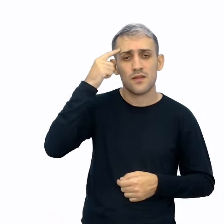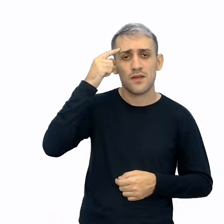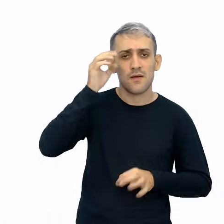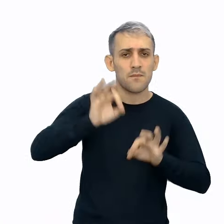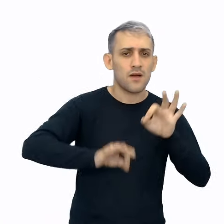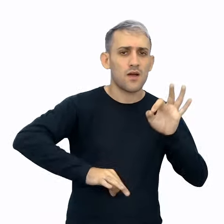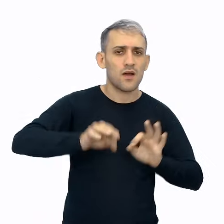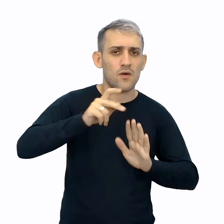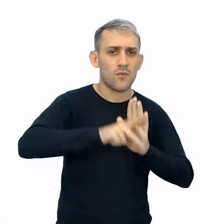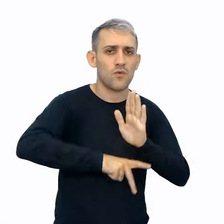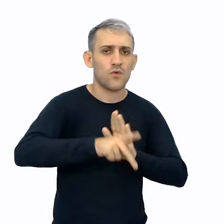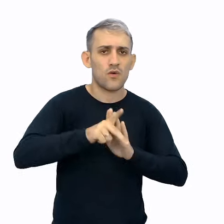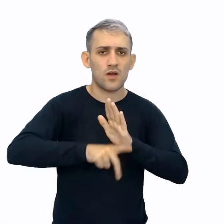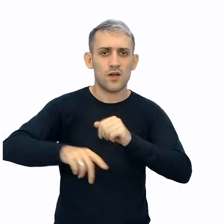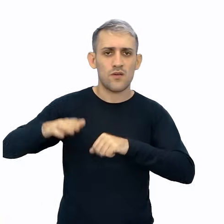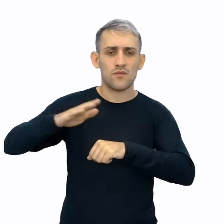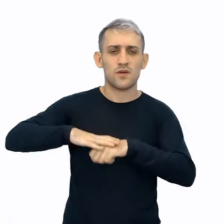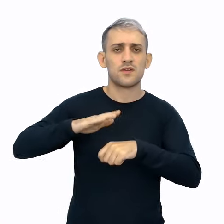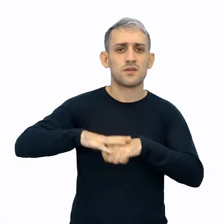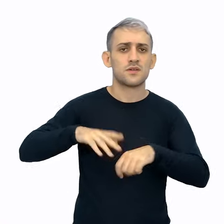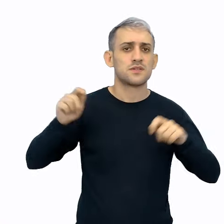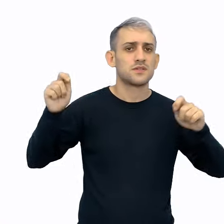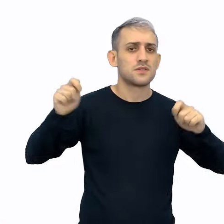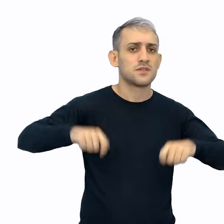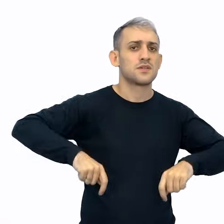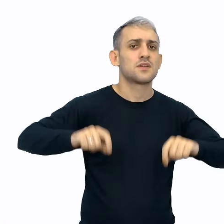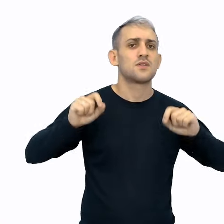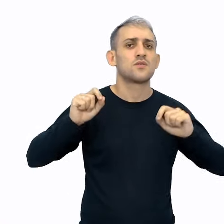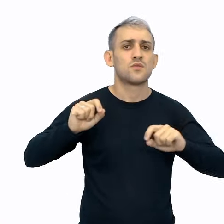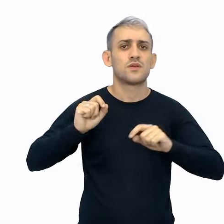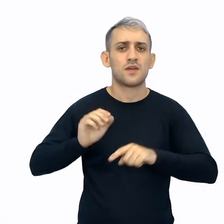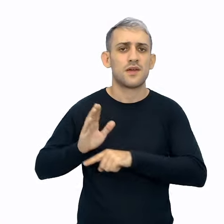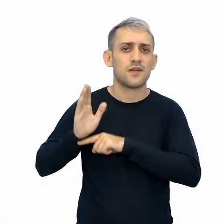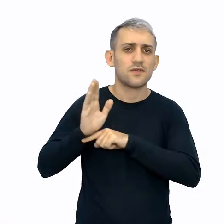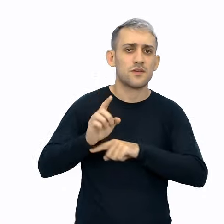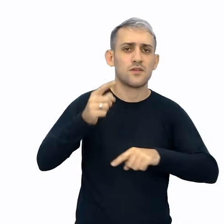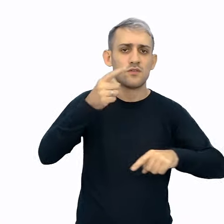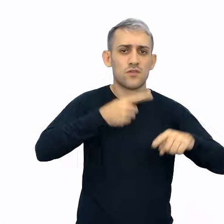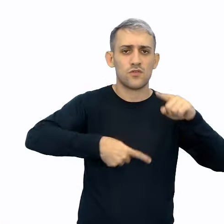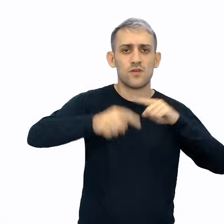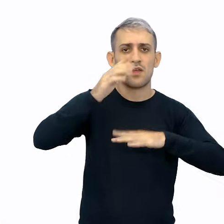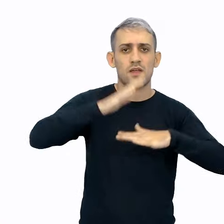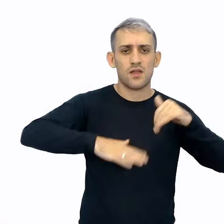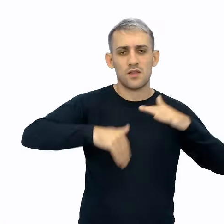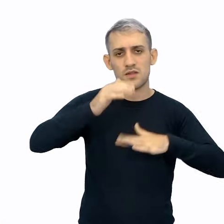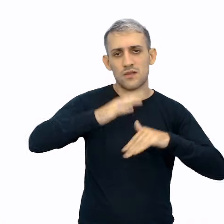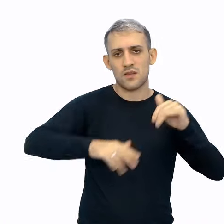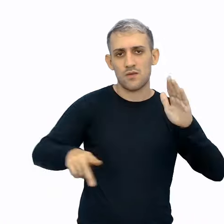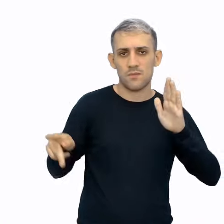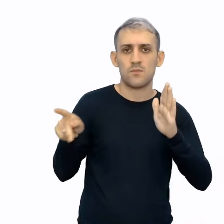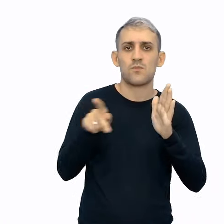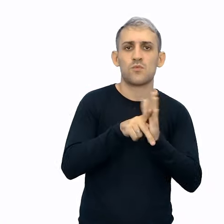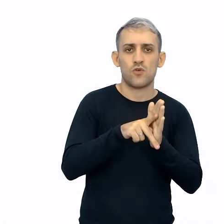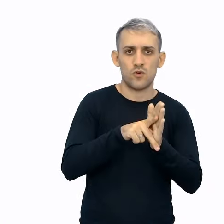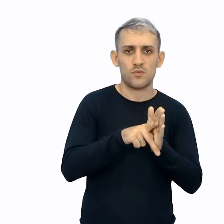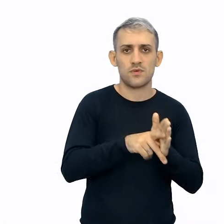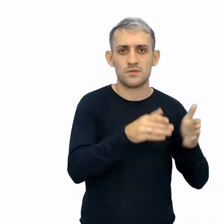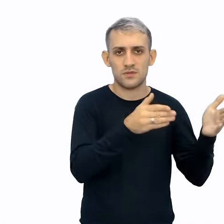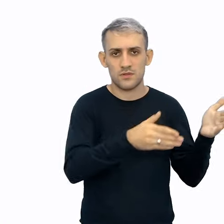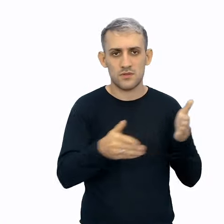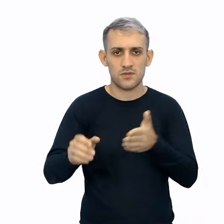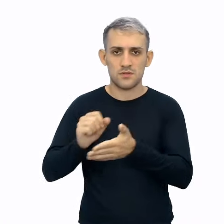de um plano de ação capaz de propiciar o desenvolvimento das habilidades essenciais da sequência da atividade